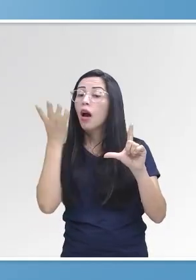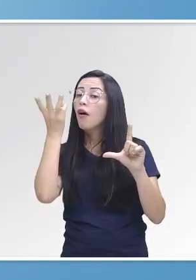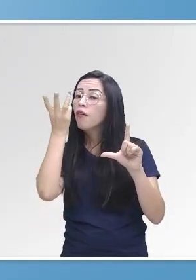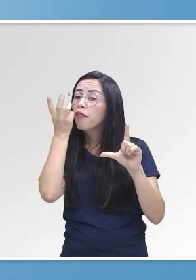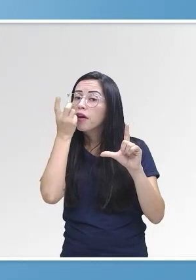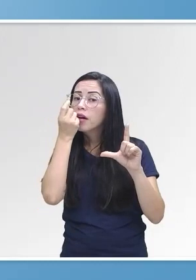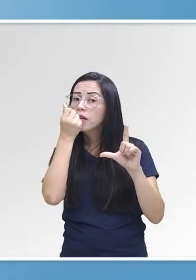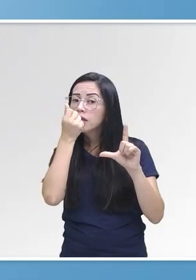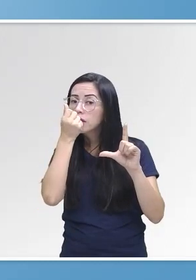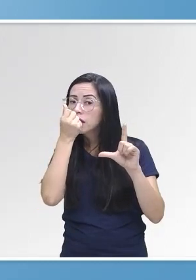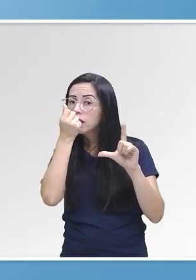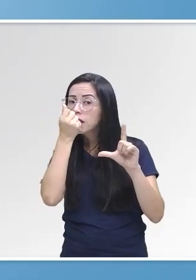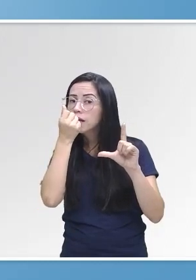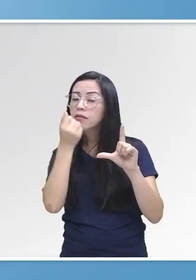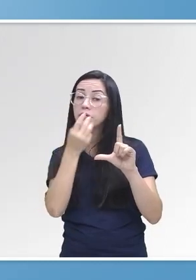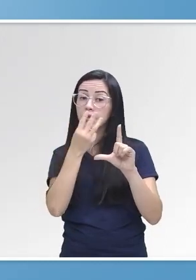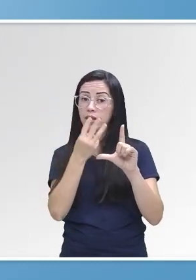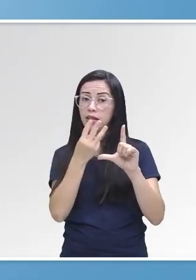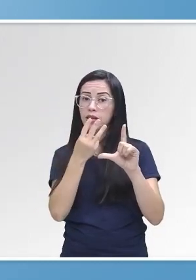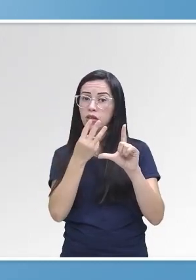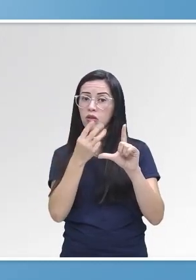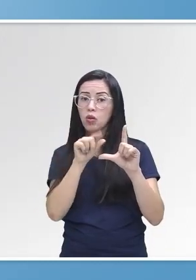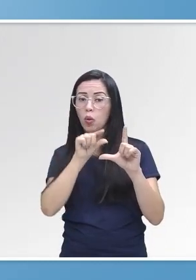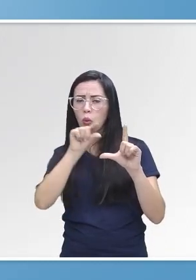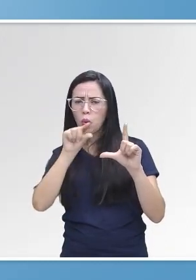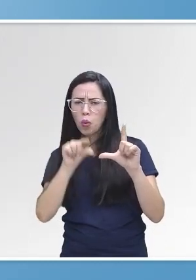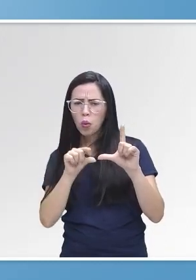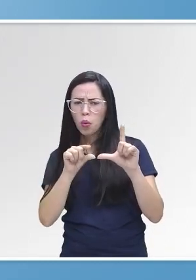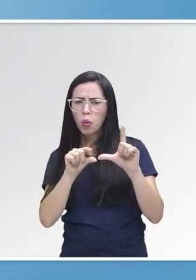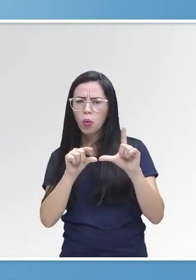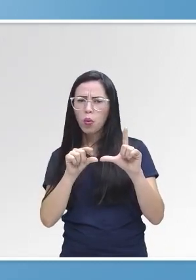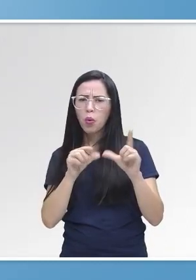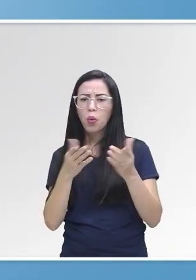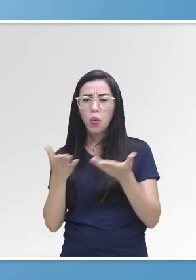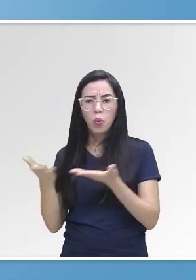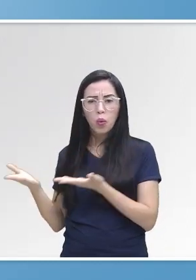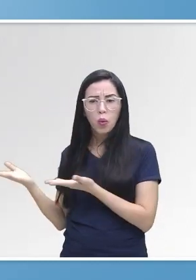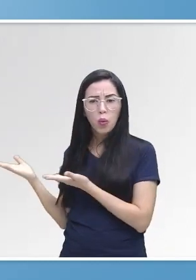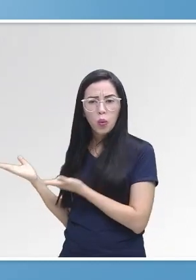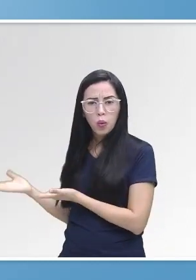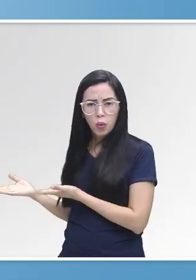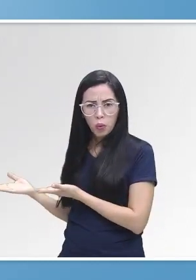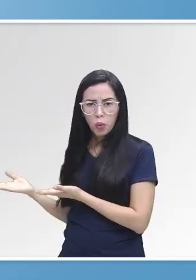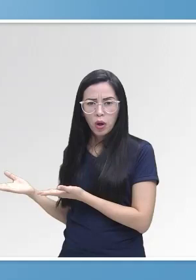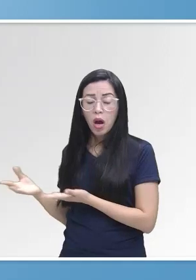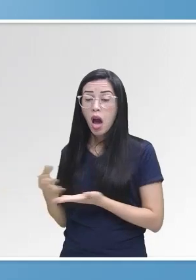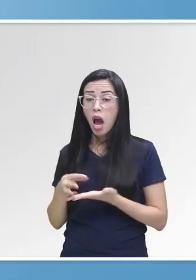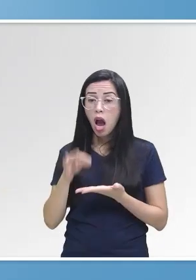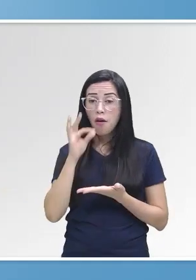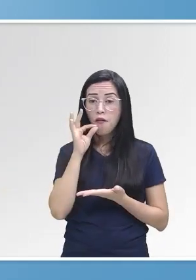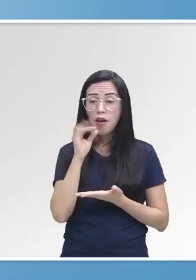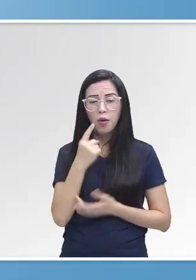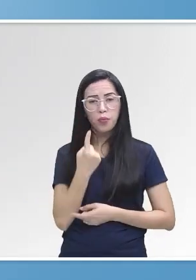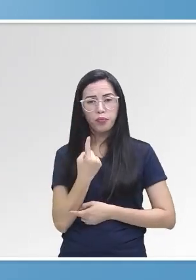tem e três o café tem um